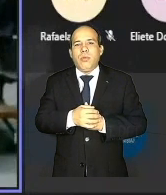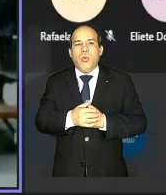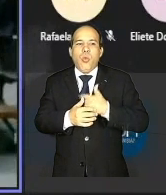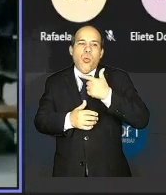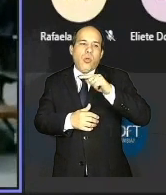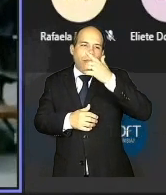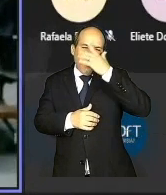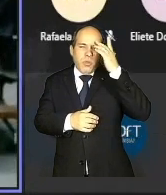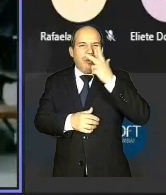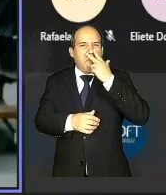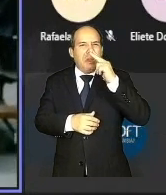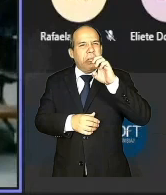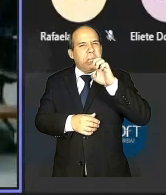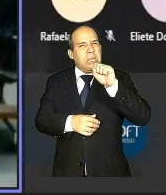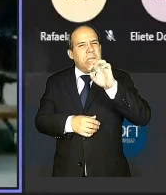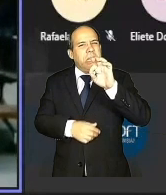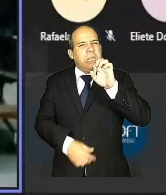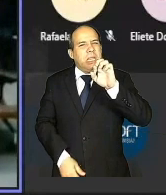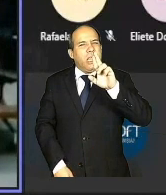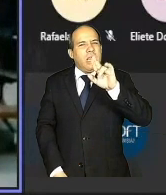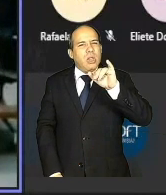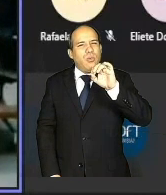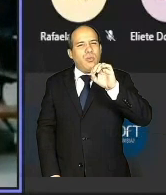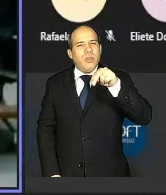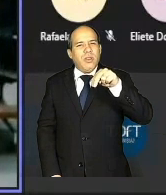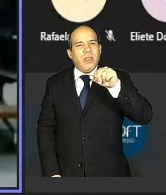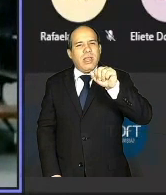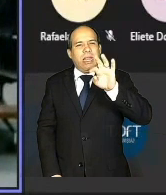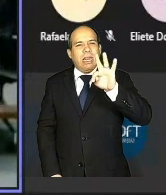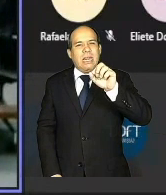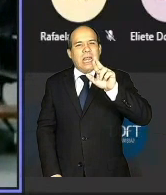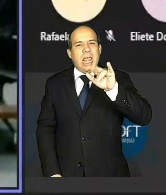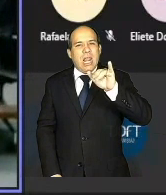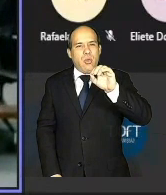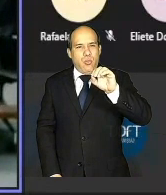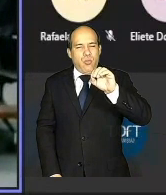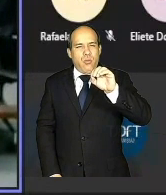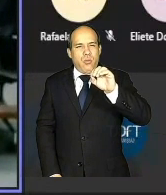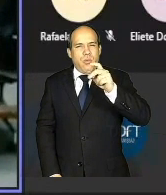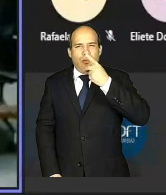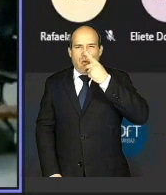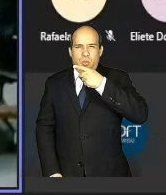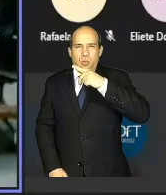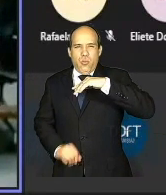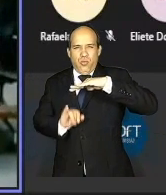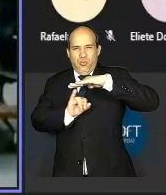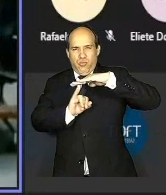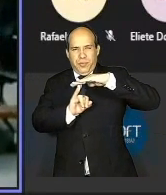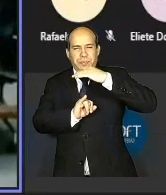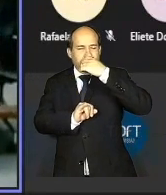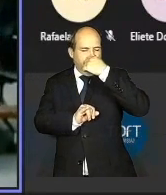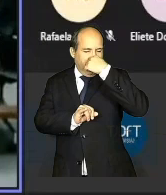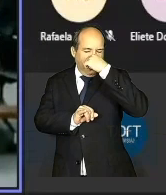um terceiro, supostamente estelionatário, acho que é a sociedade a que o doutor se referiu,